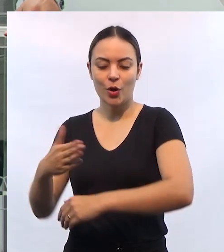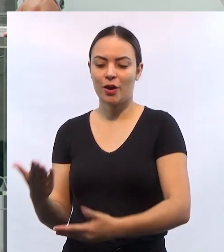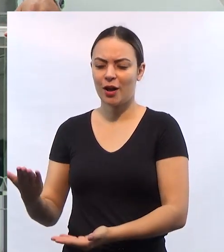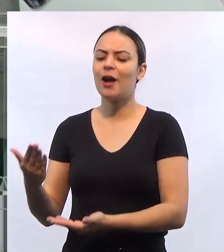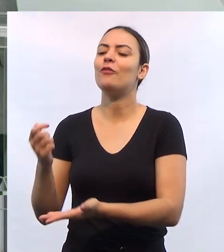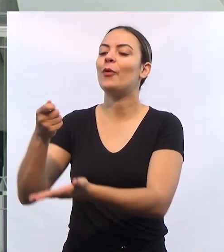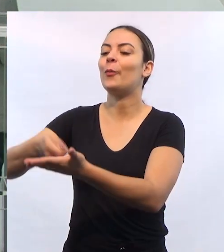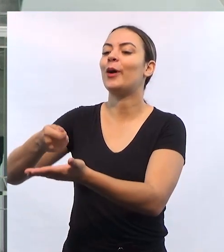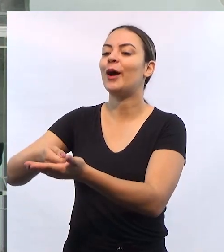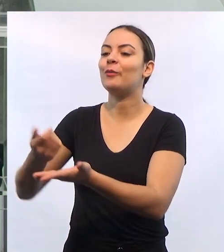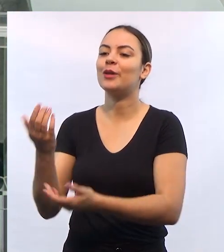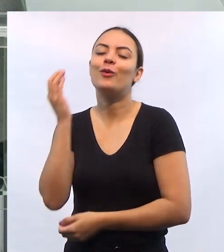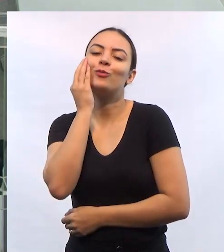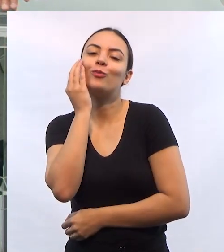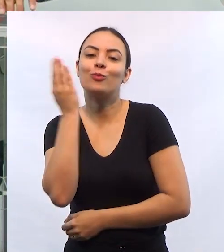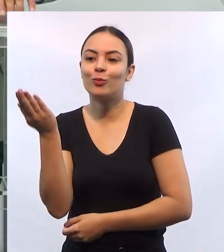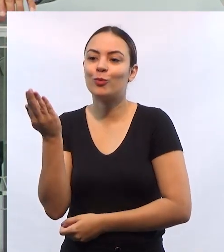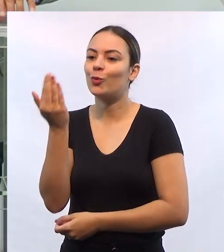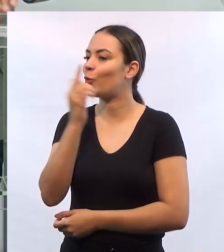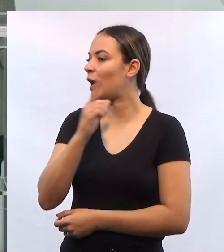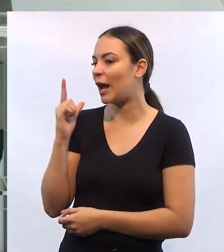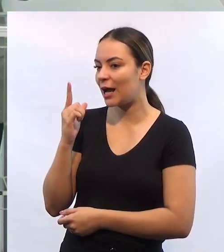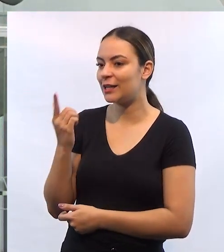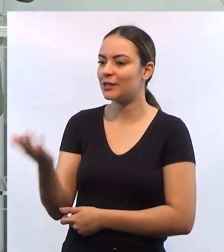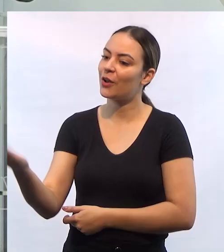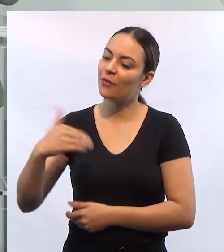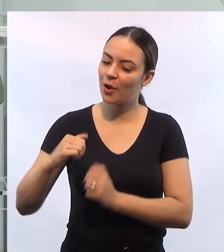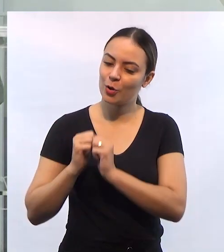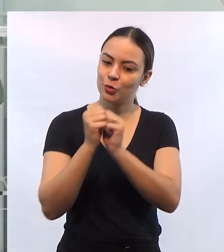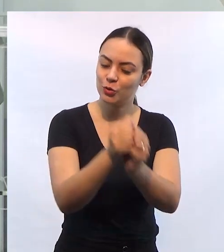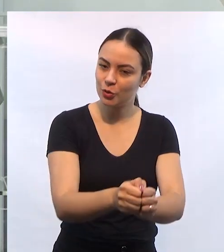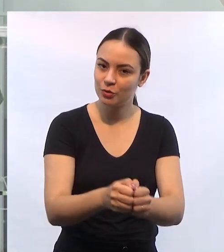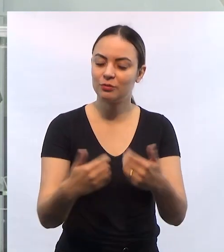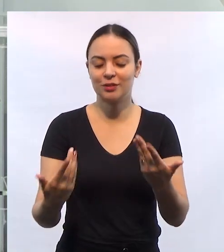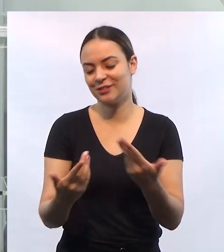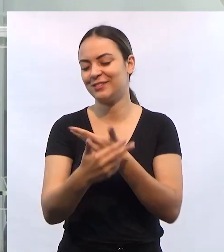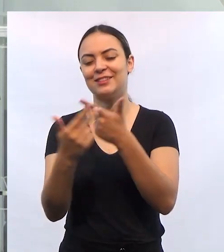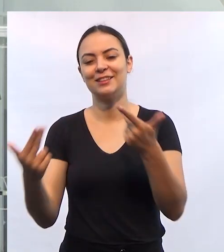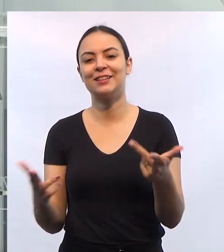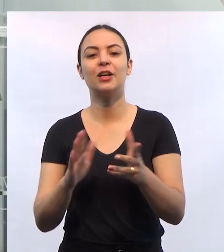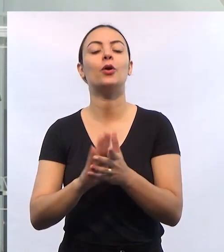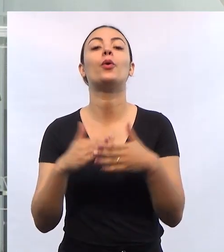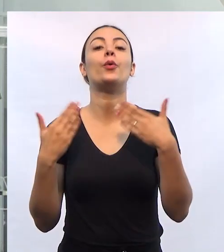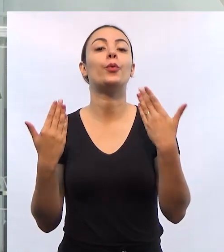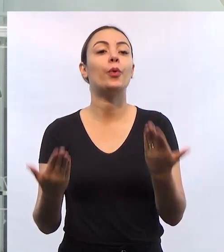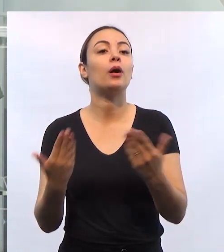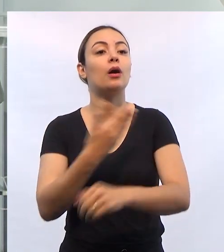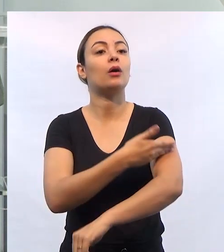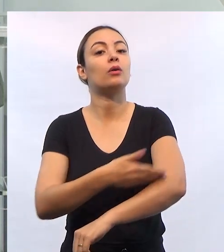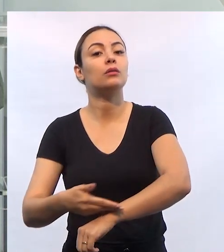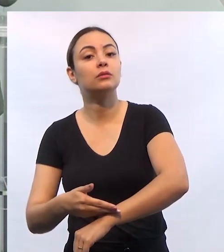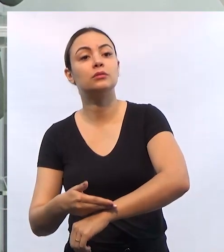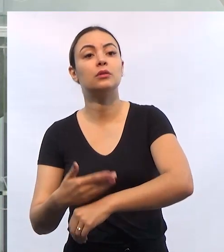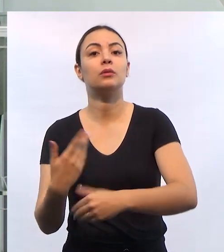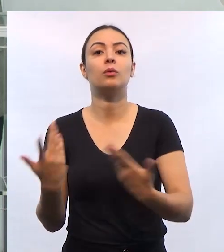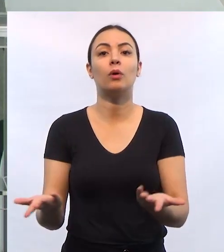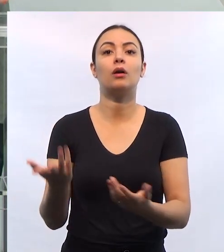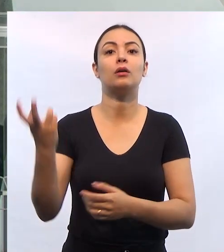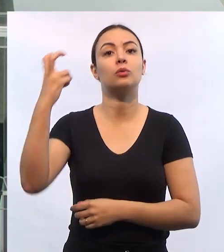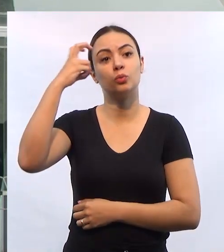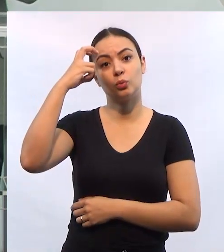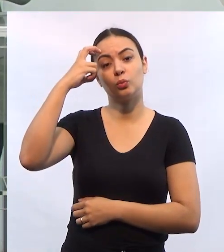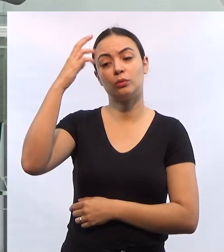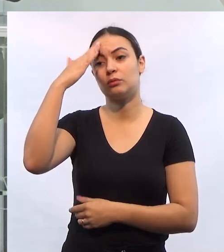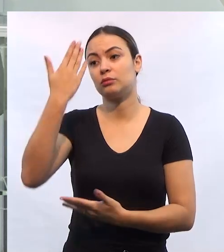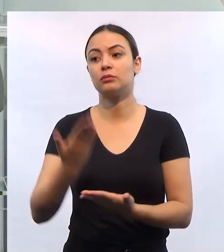ser, é você que decide. Mas é exatamente isso. Qual é a cultura dentro da sua organização? Qual é a crença? Qual é o hábito